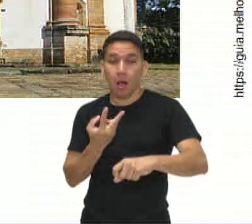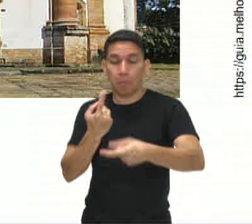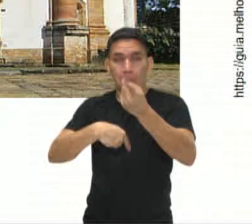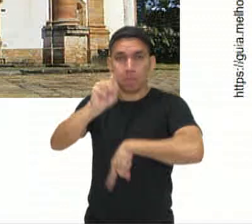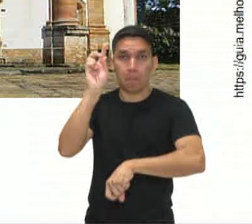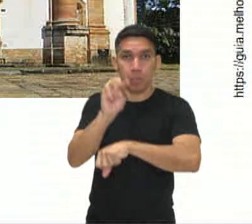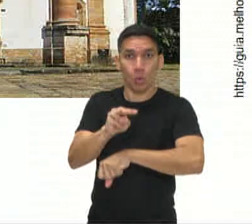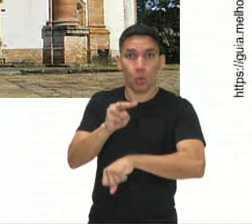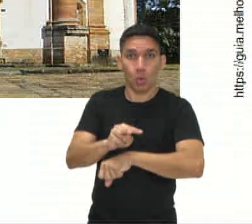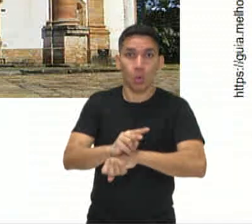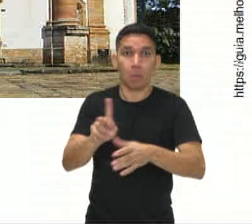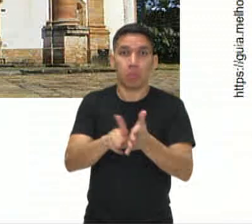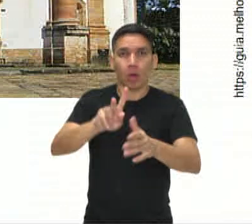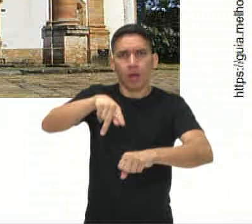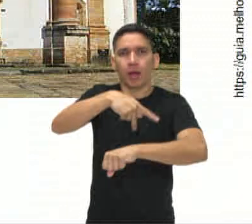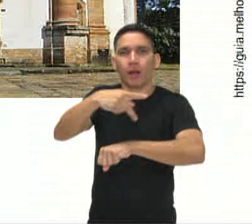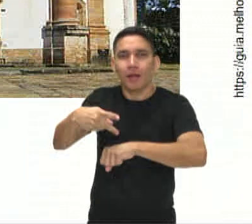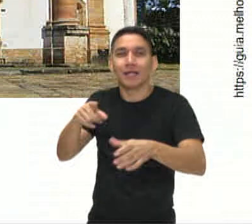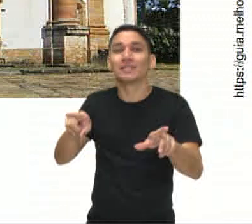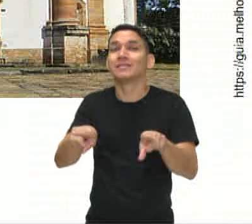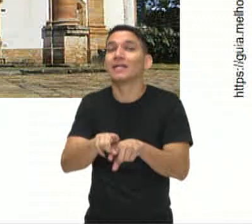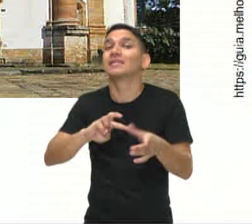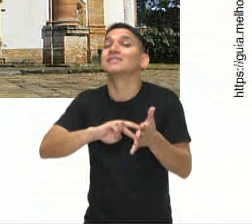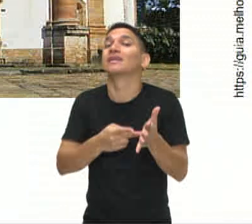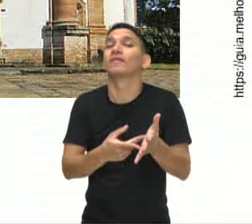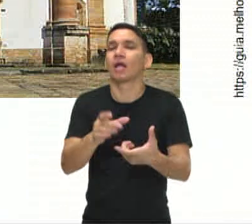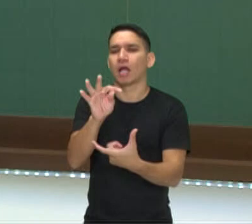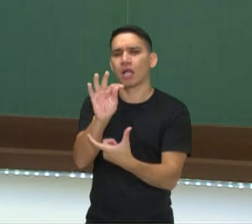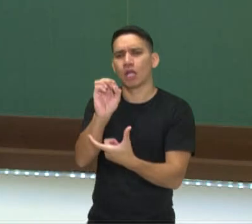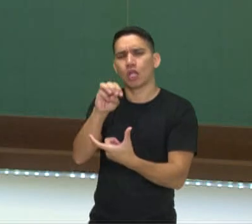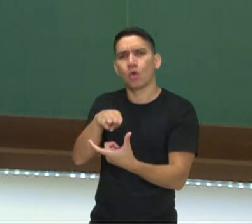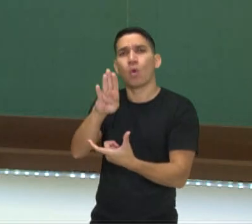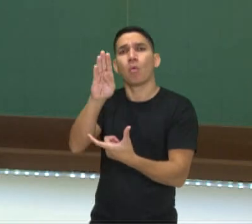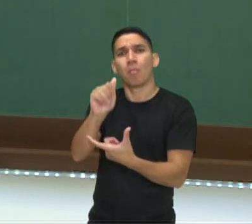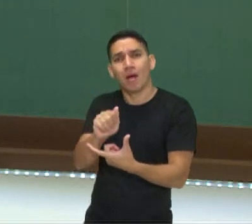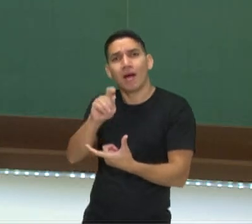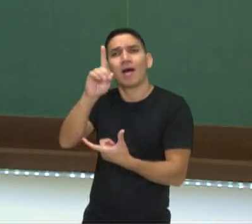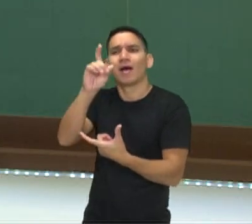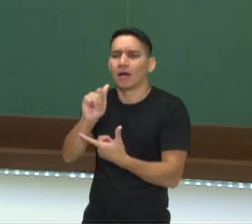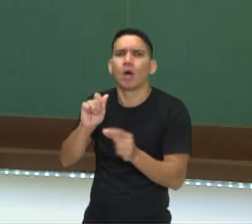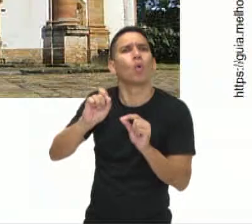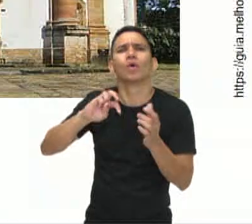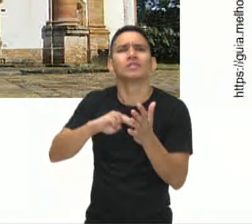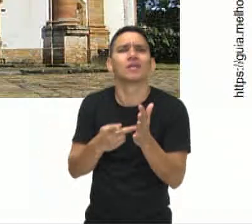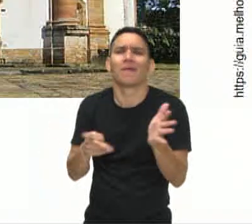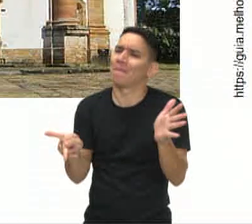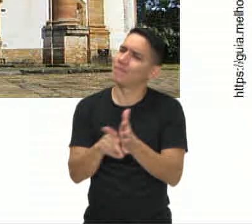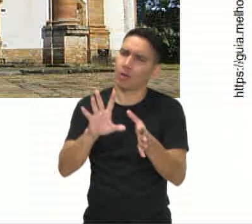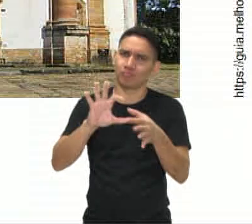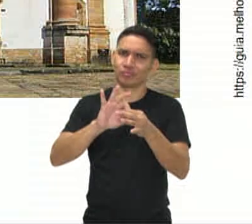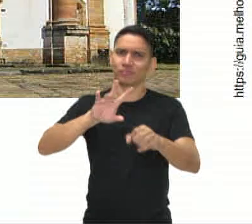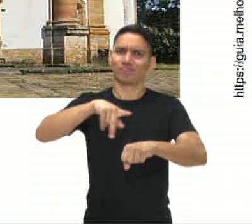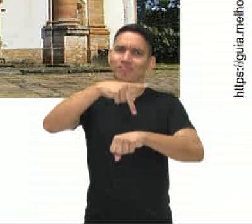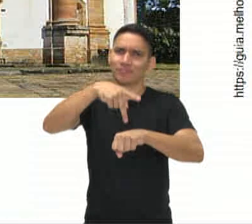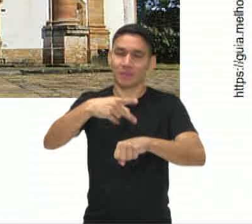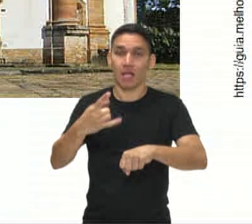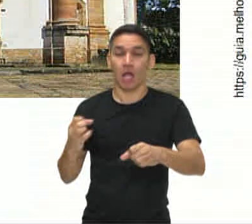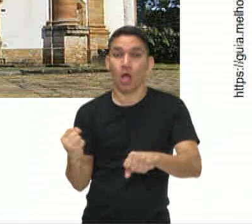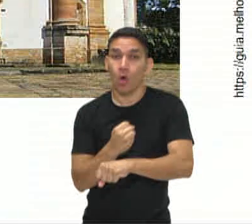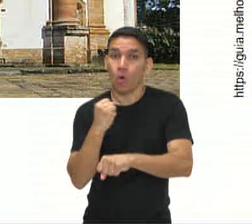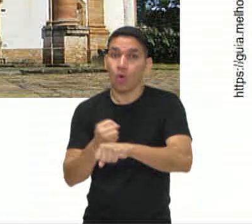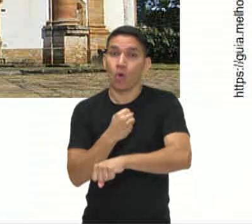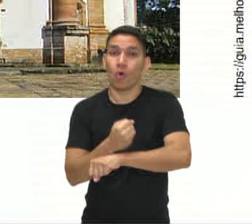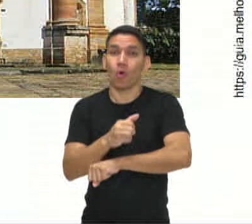Artístico Nacional, ou seja, ela foi tombada, isso significa que agora ela é patrimônio histórico, e ela foi construída por Antônio